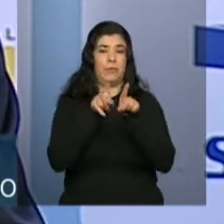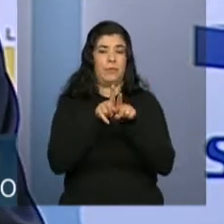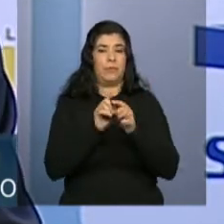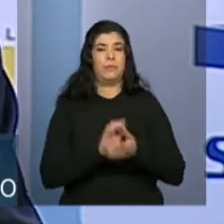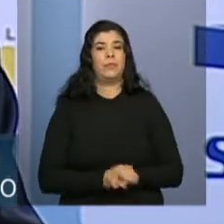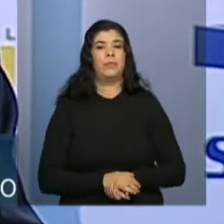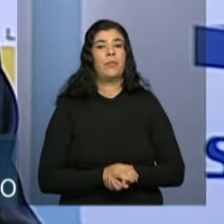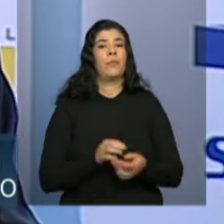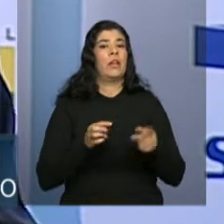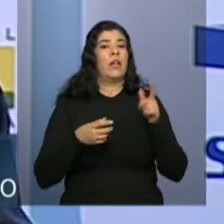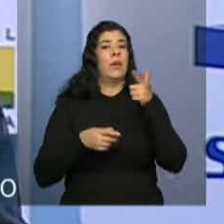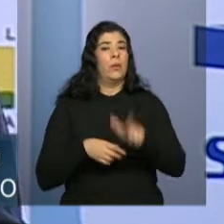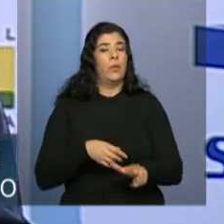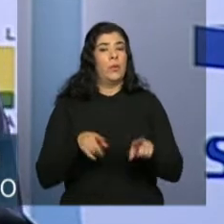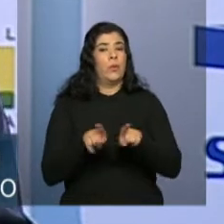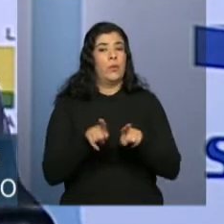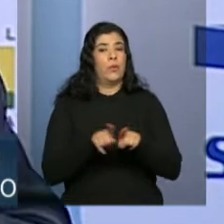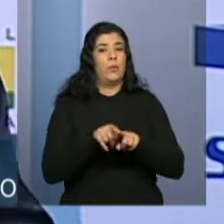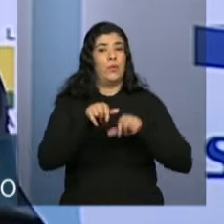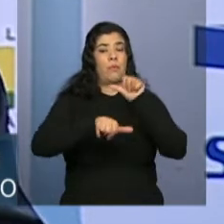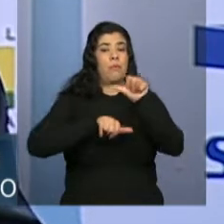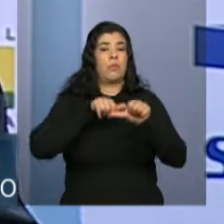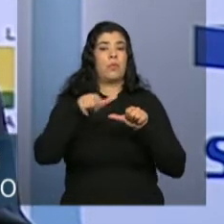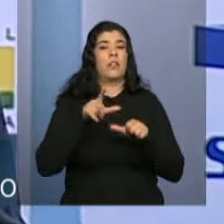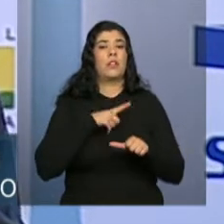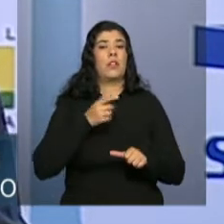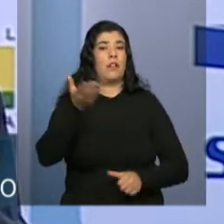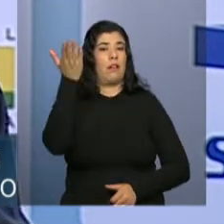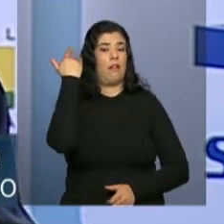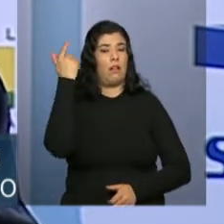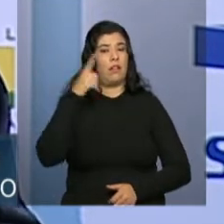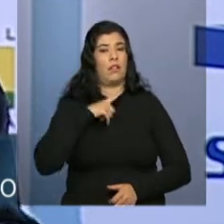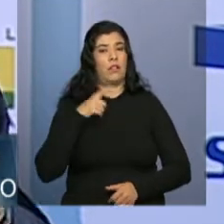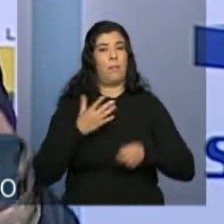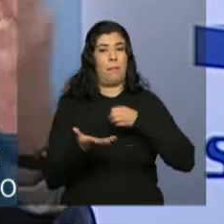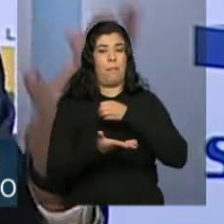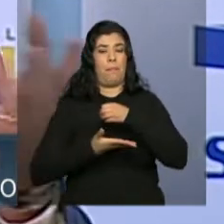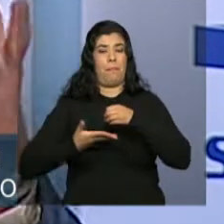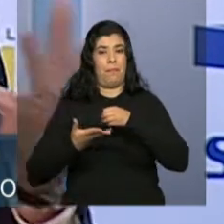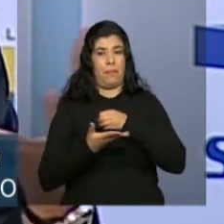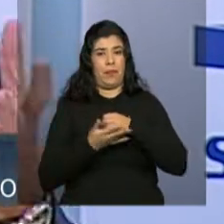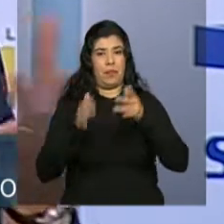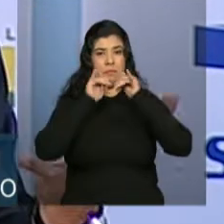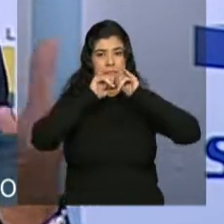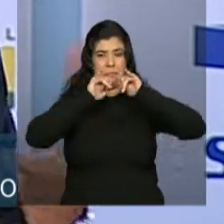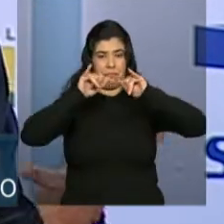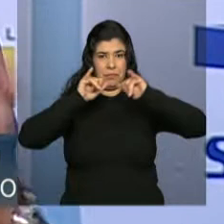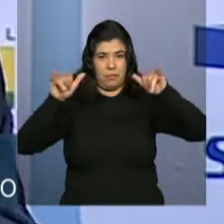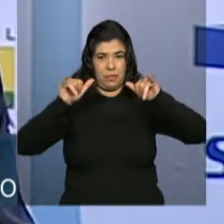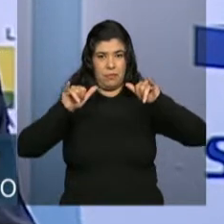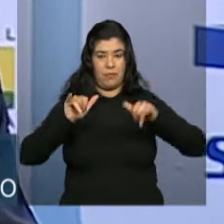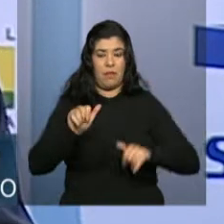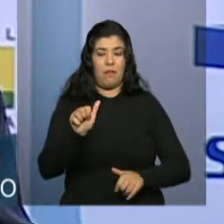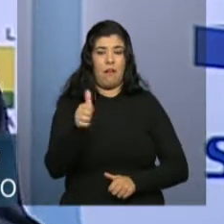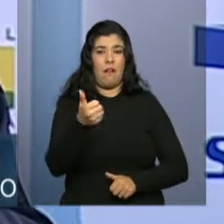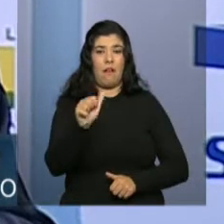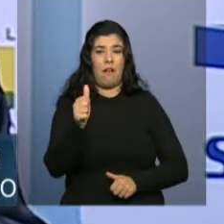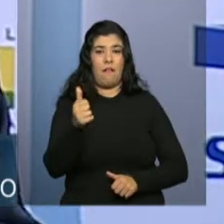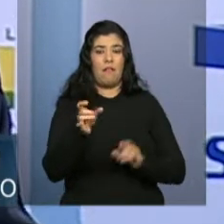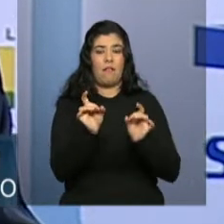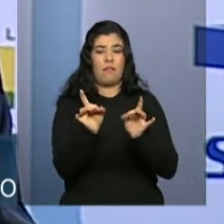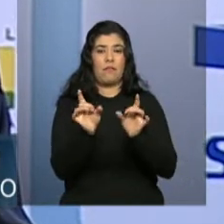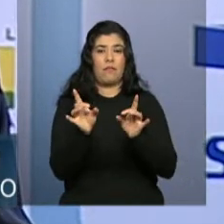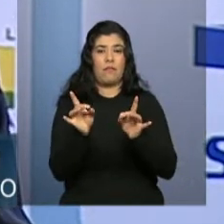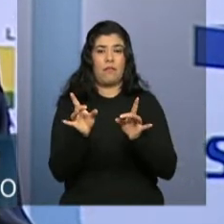a outra mudança até que antes a gente utilizava uma base de dados para avaliar o mercado farmacêutico brasileiro